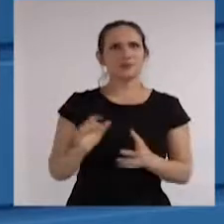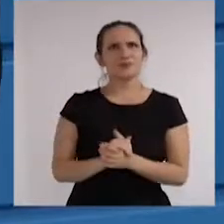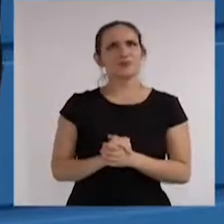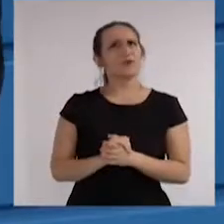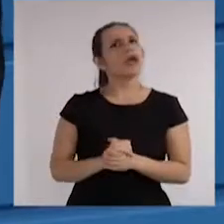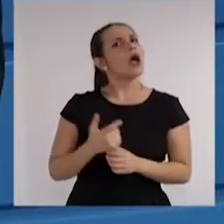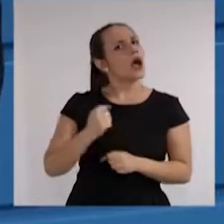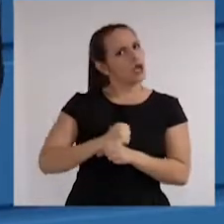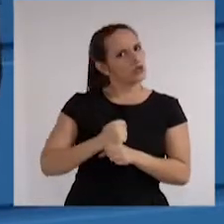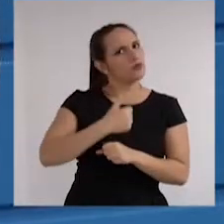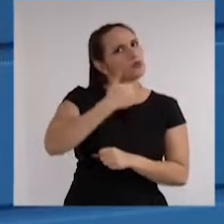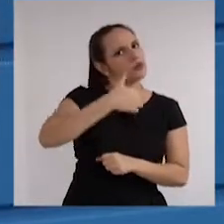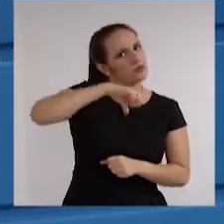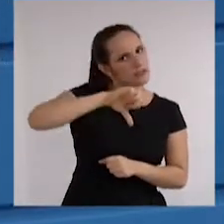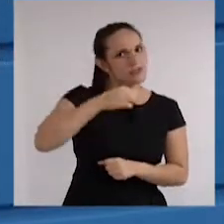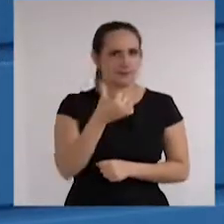64,